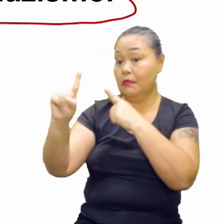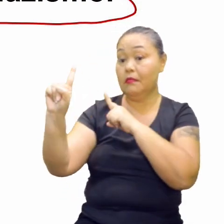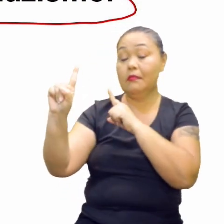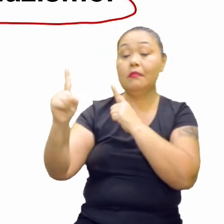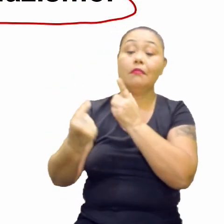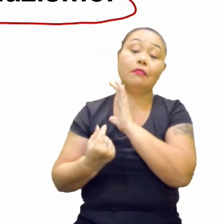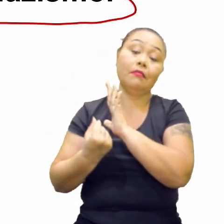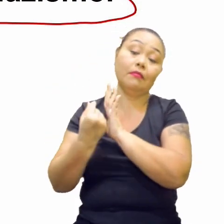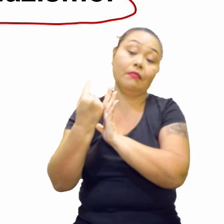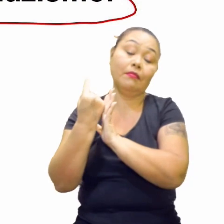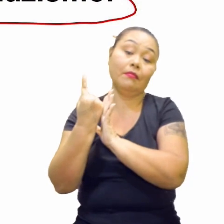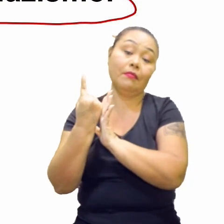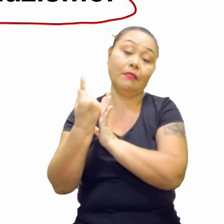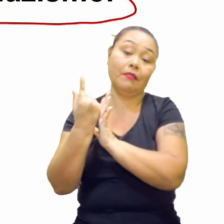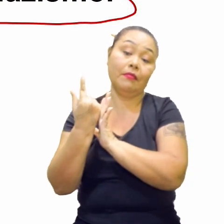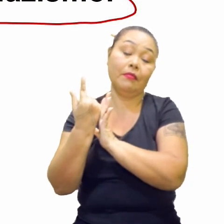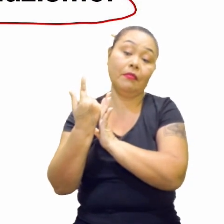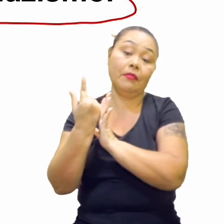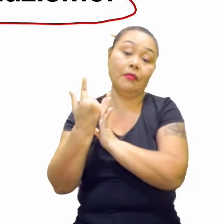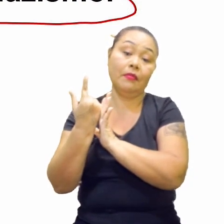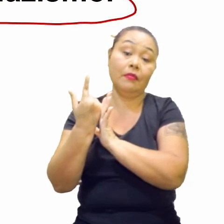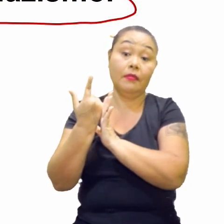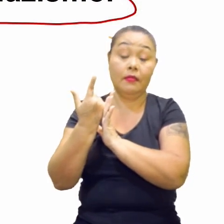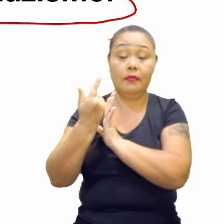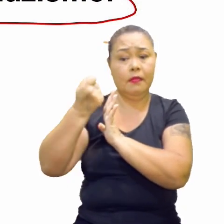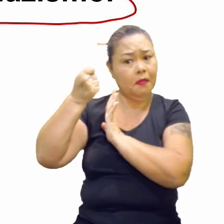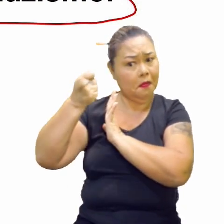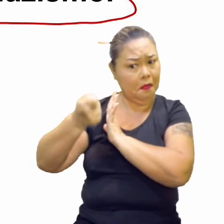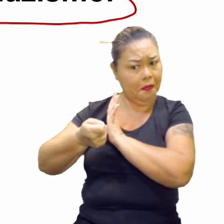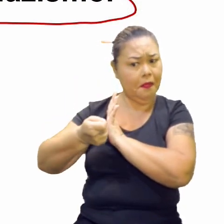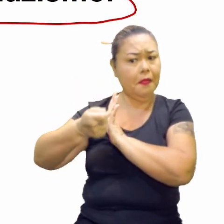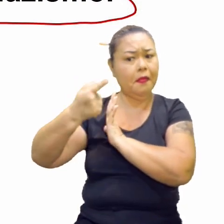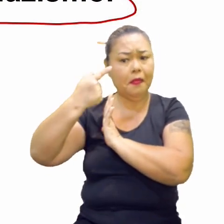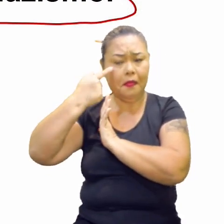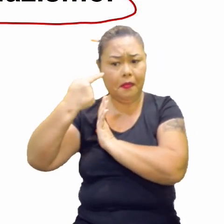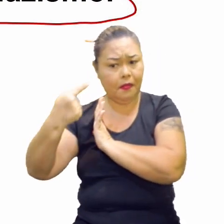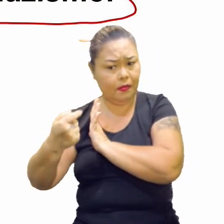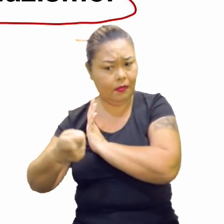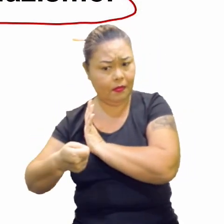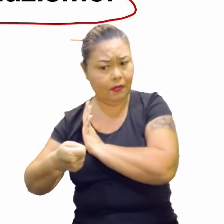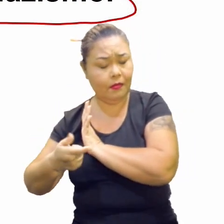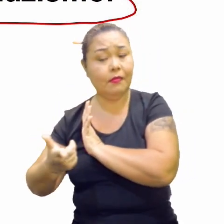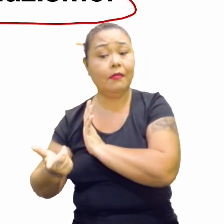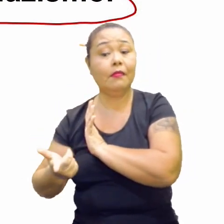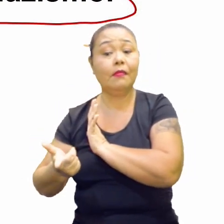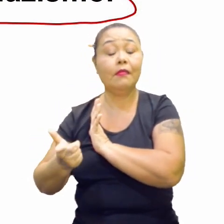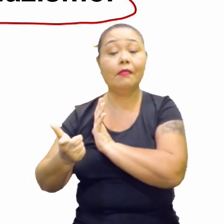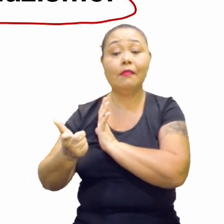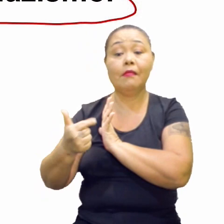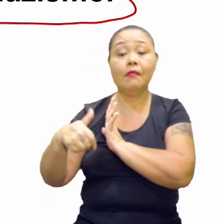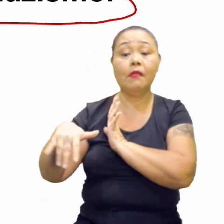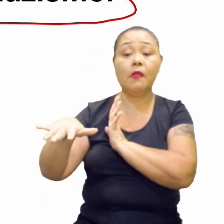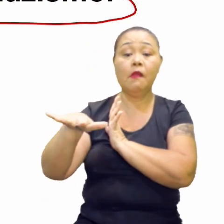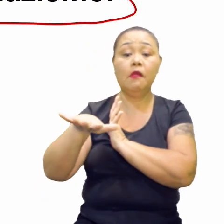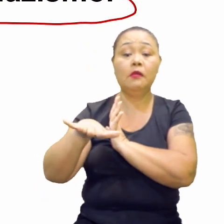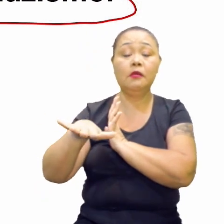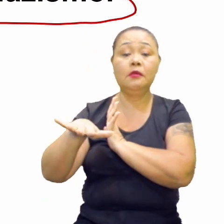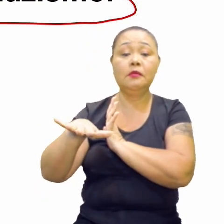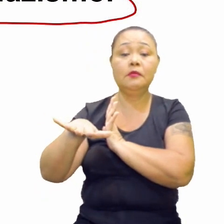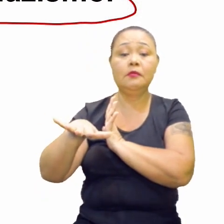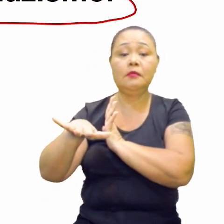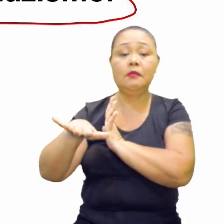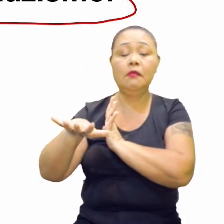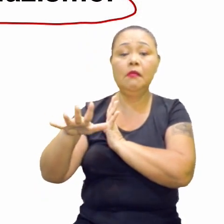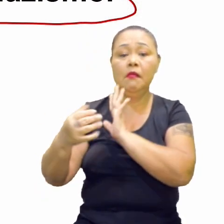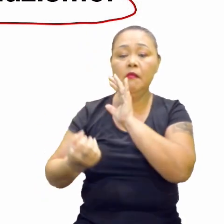aí? Esse regime que não sei o quê. Então os caras acabam criando